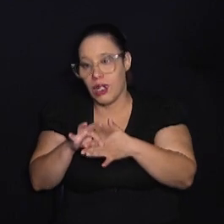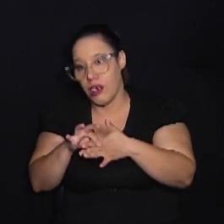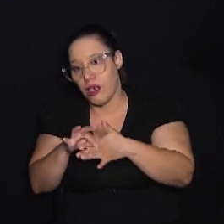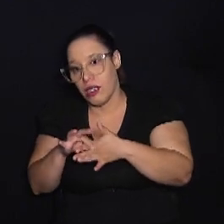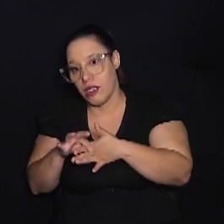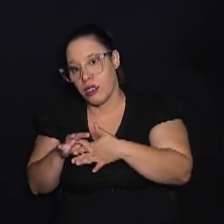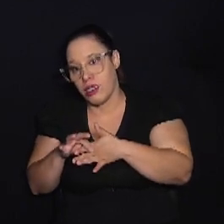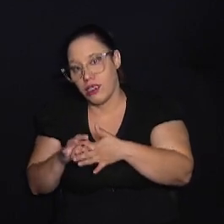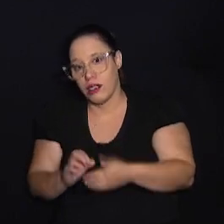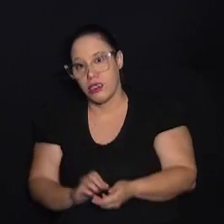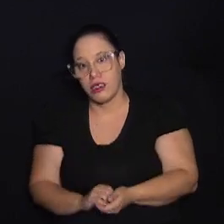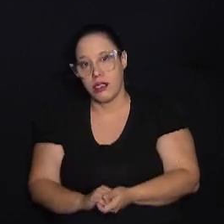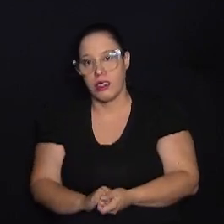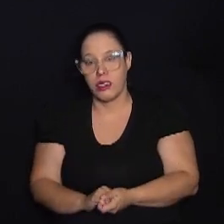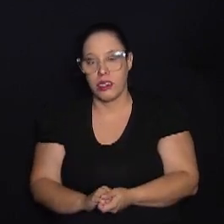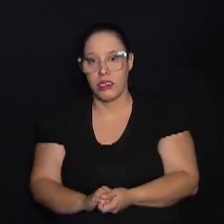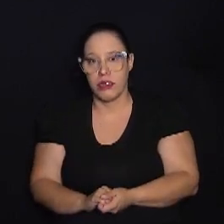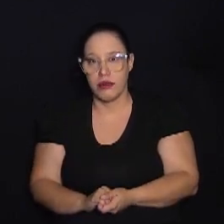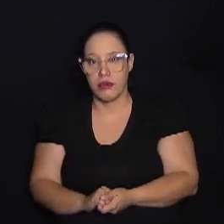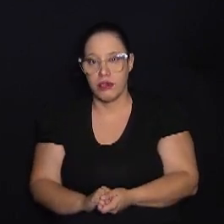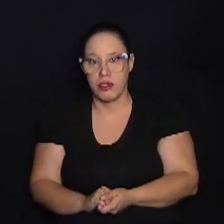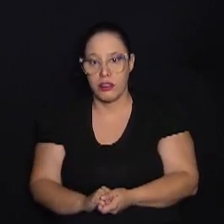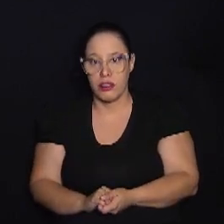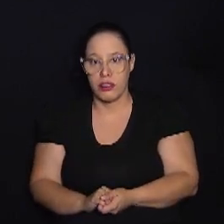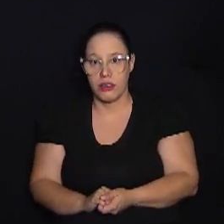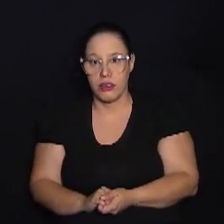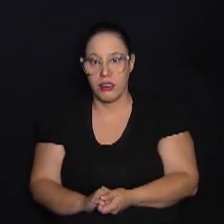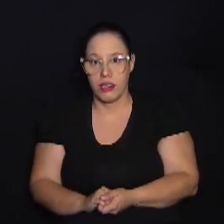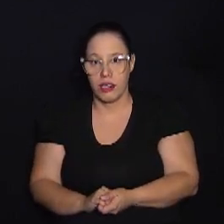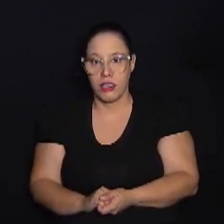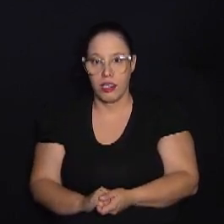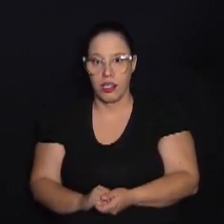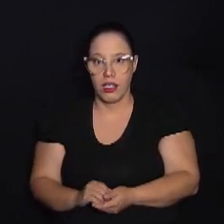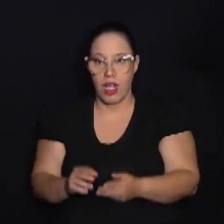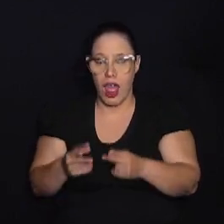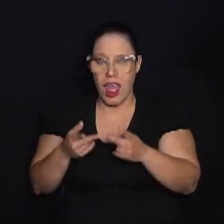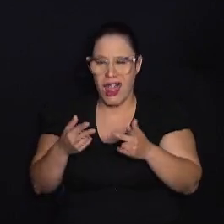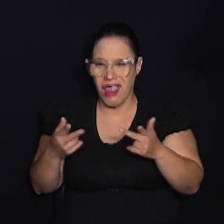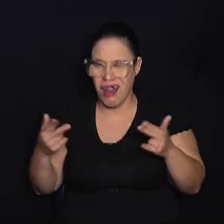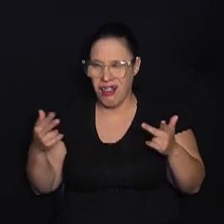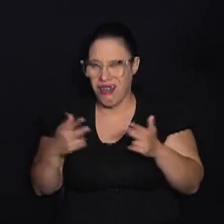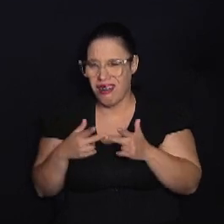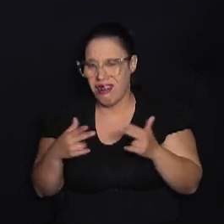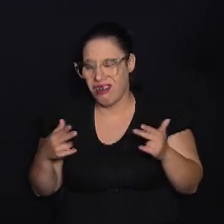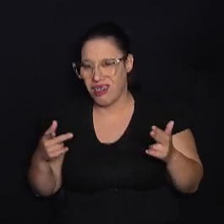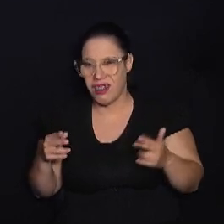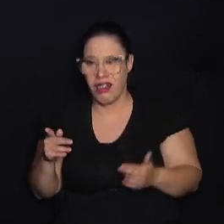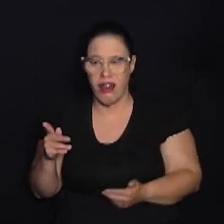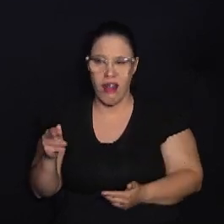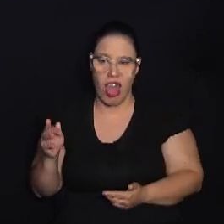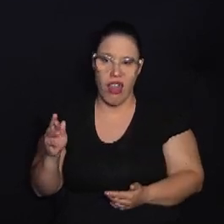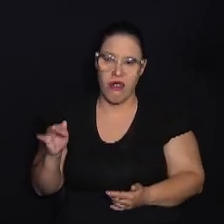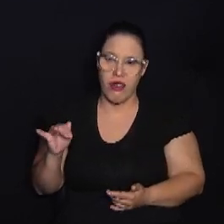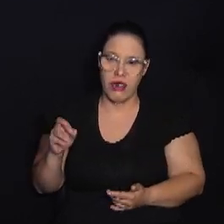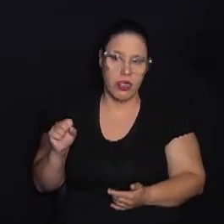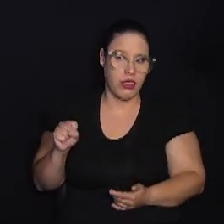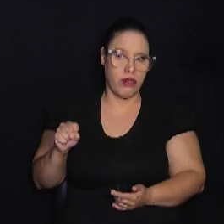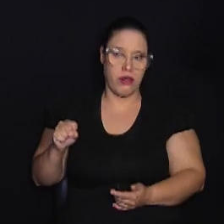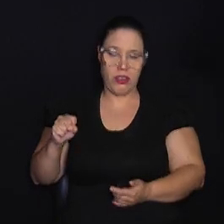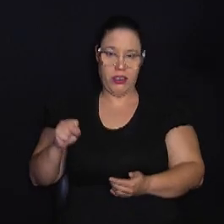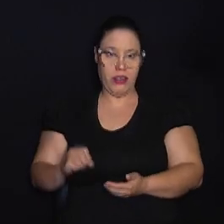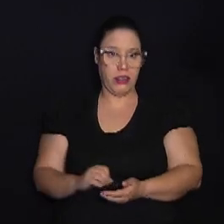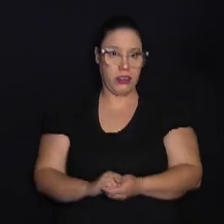mas assim, isso é ínfimo perto dos fatores de risco conhecidos que a gente já falou anteriormente.